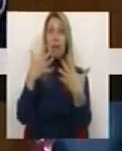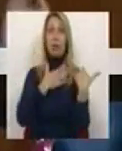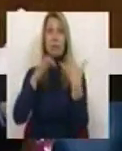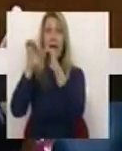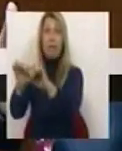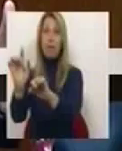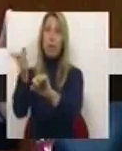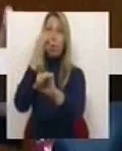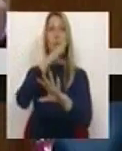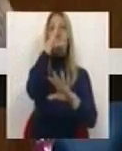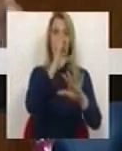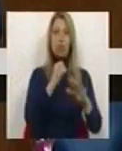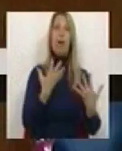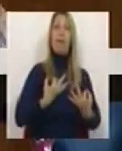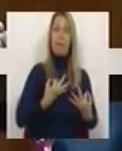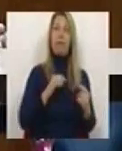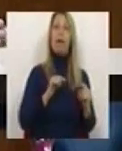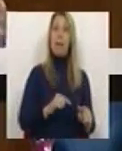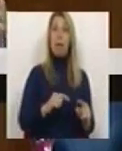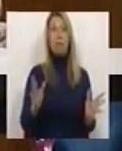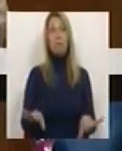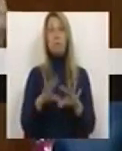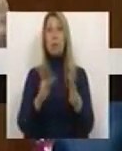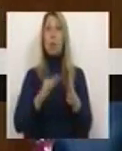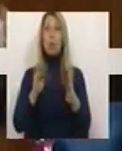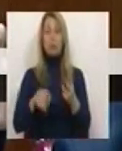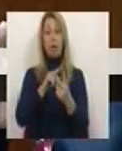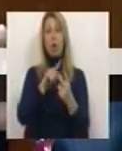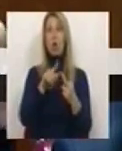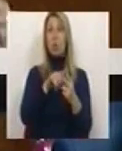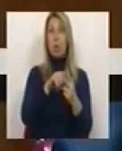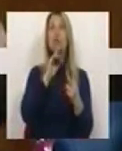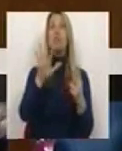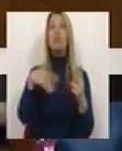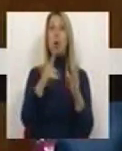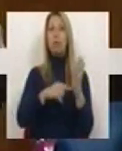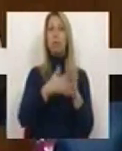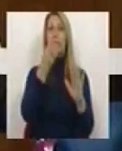termos contratuais podemos revogar as 2 outras concessões,